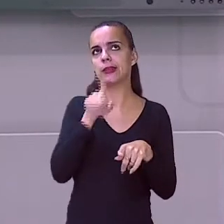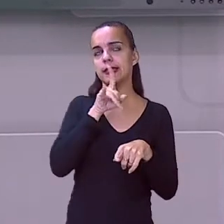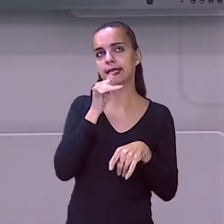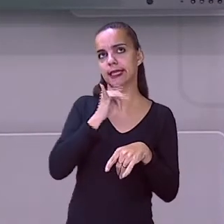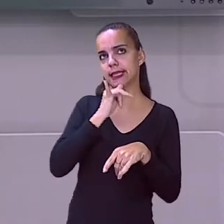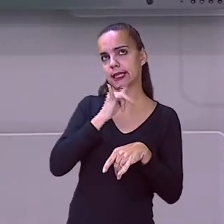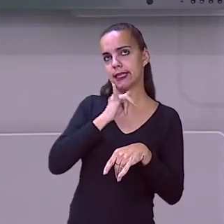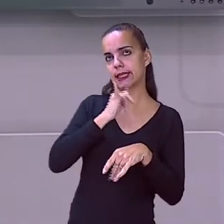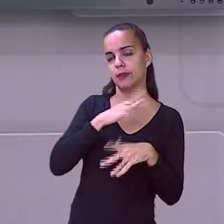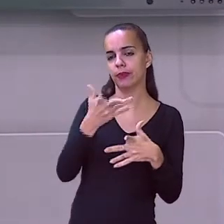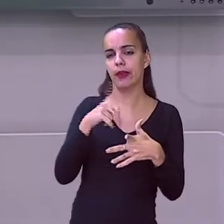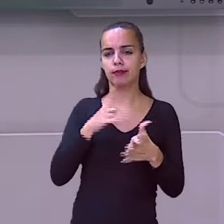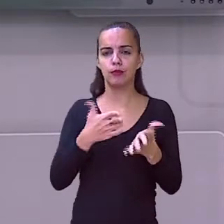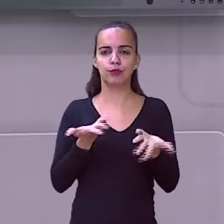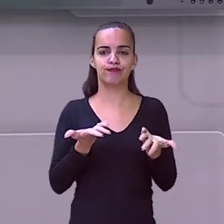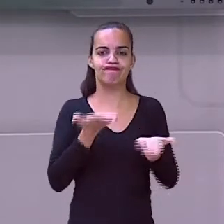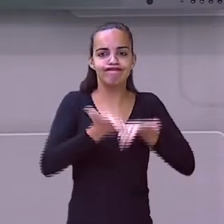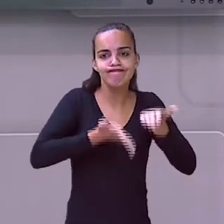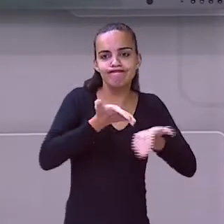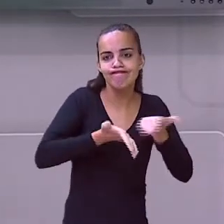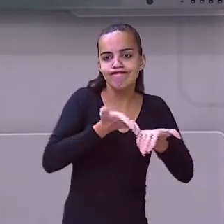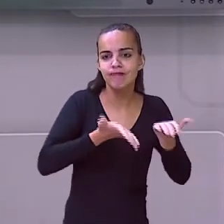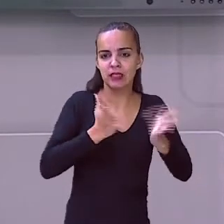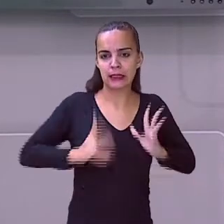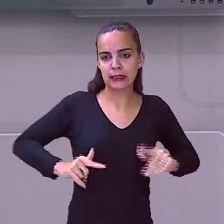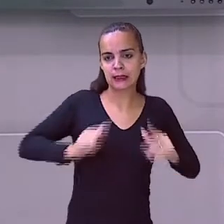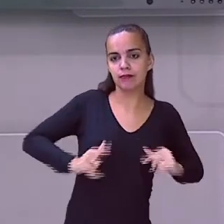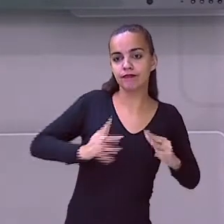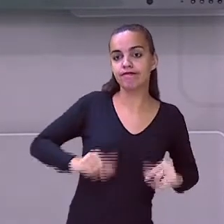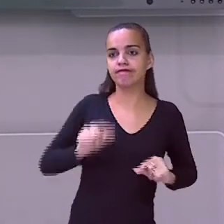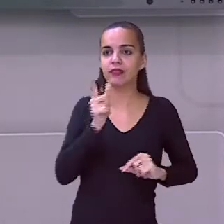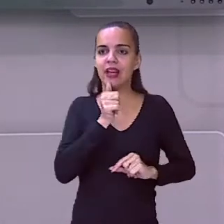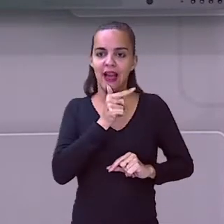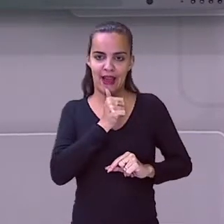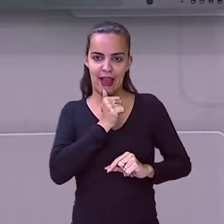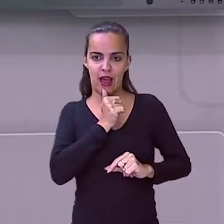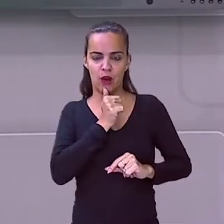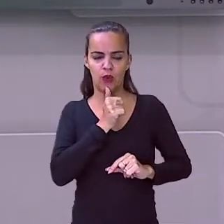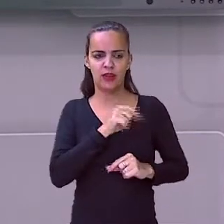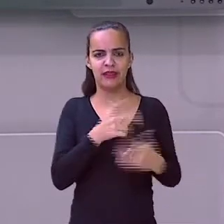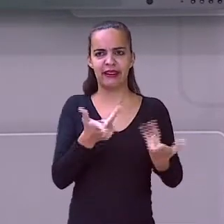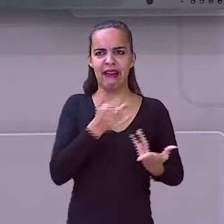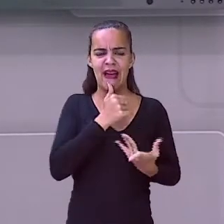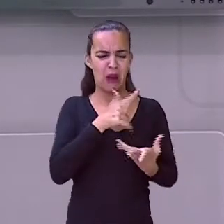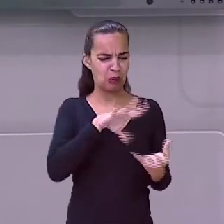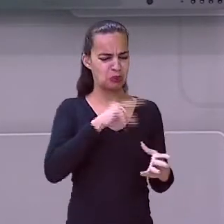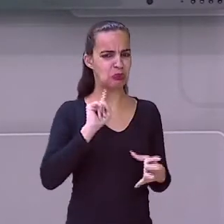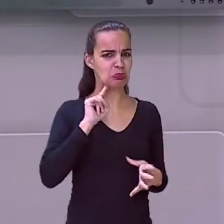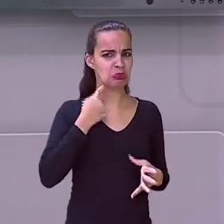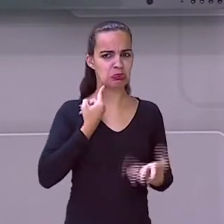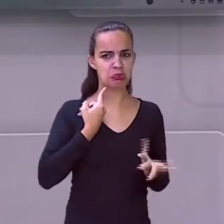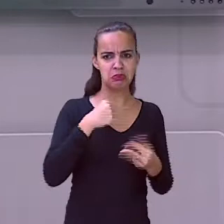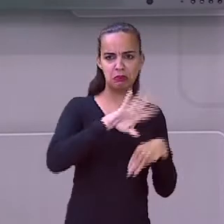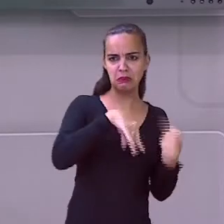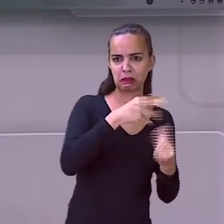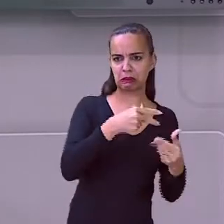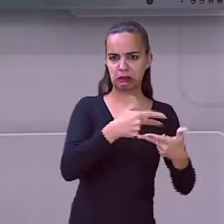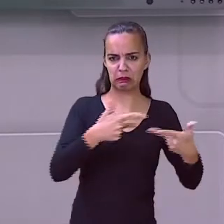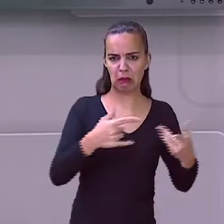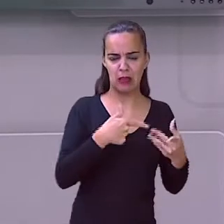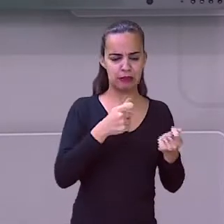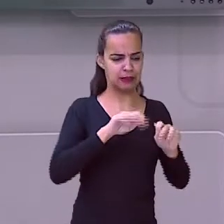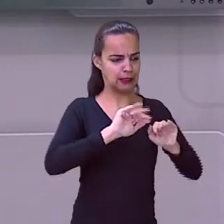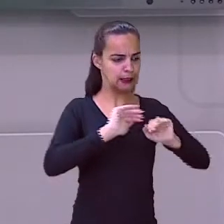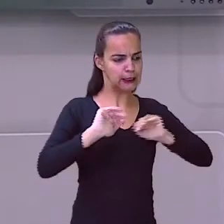no processo de tratamento de esgoto. Aquilo ali é uma mistura e é necessário